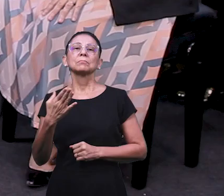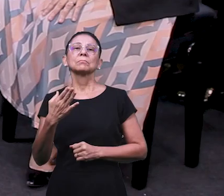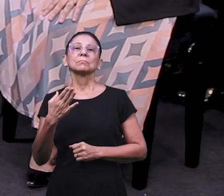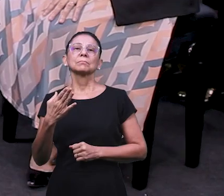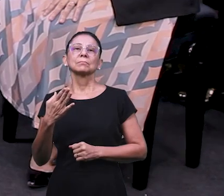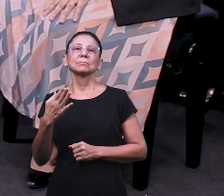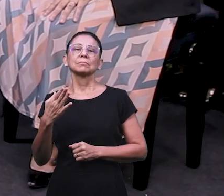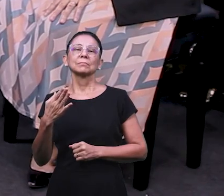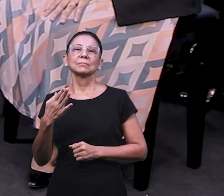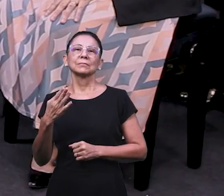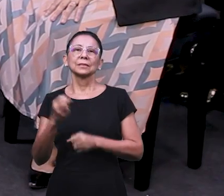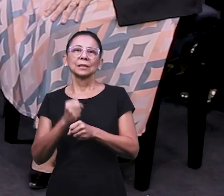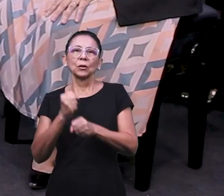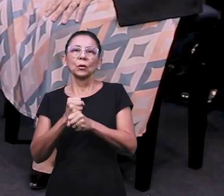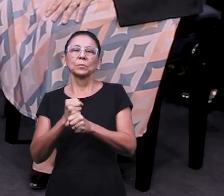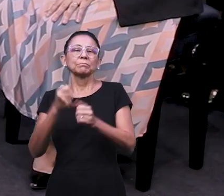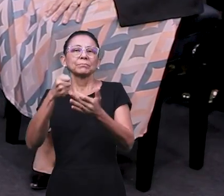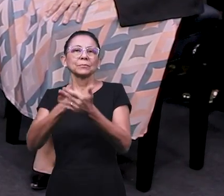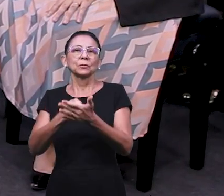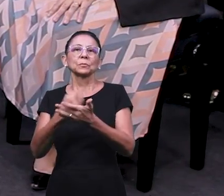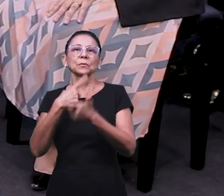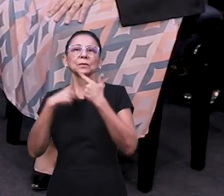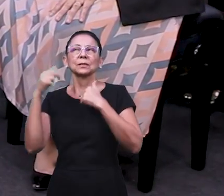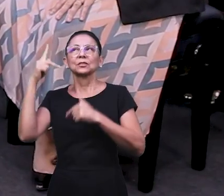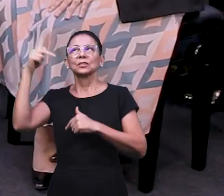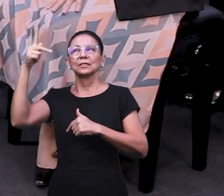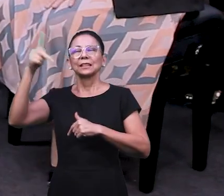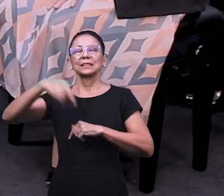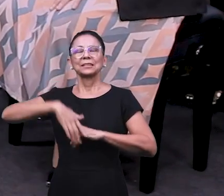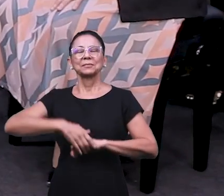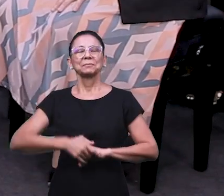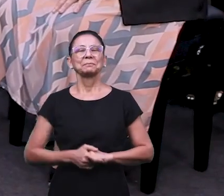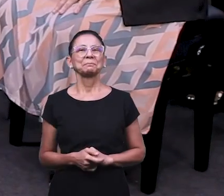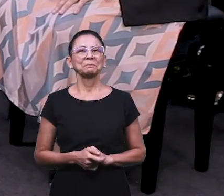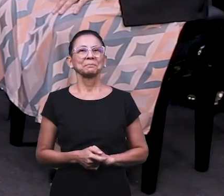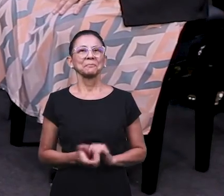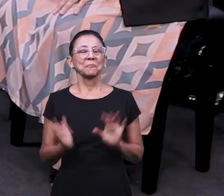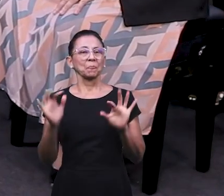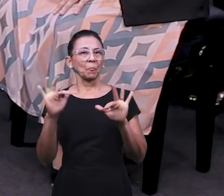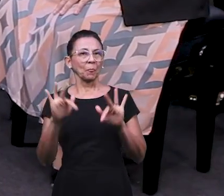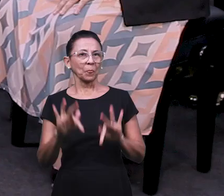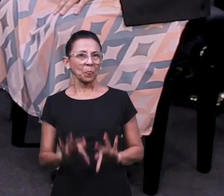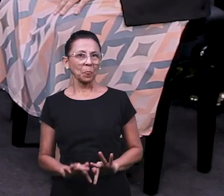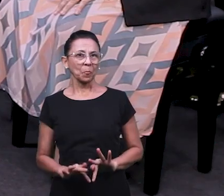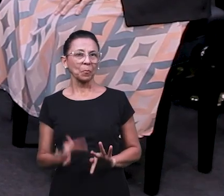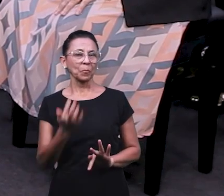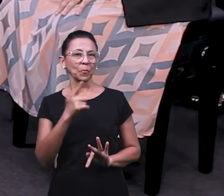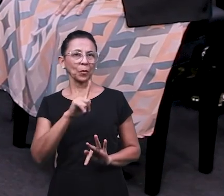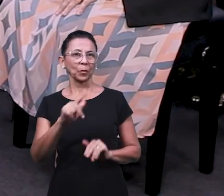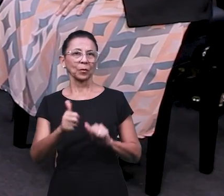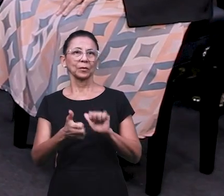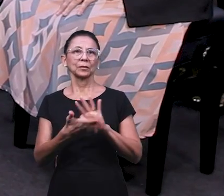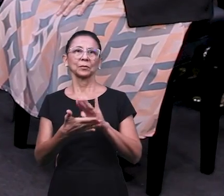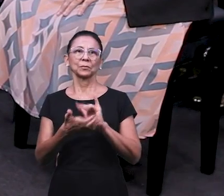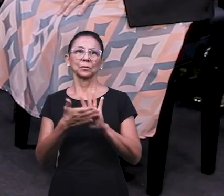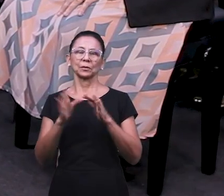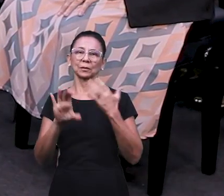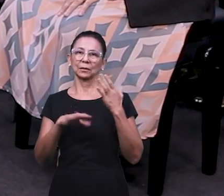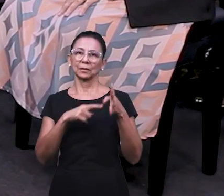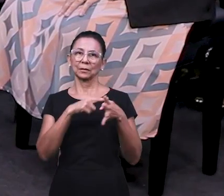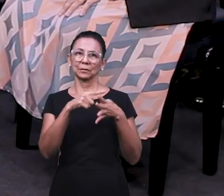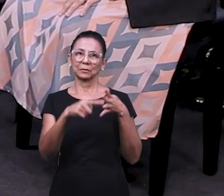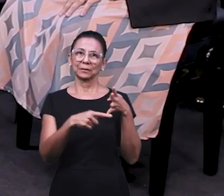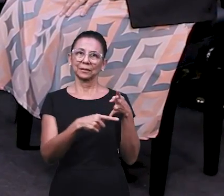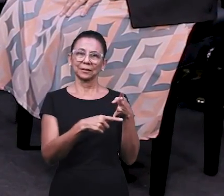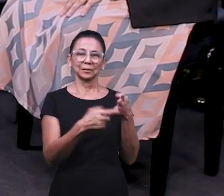abençoar corações. Amém? Muito bem, a gente vai encerrar com mais um louvor, um trecho de louvor cantado pelo